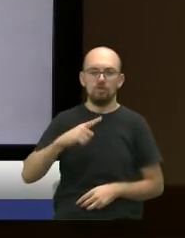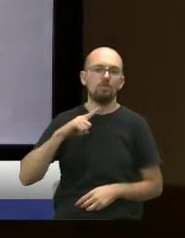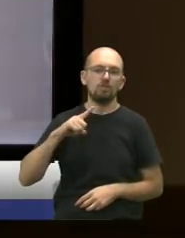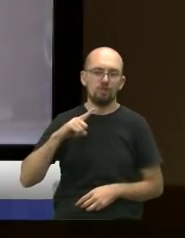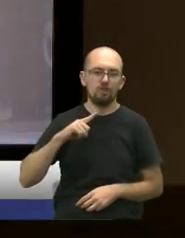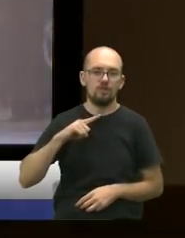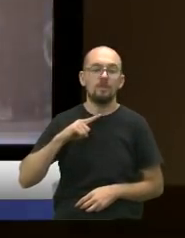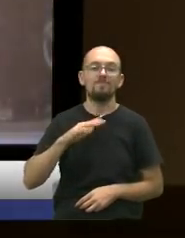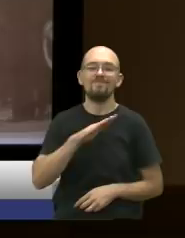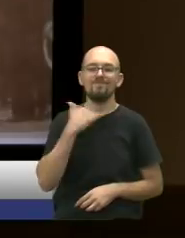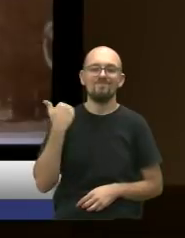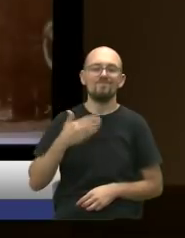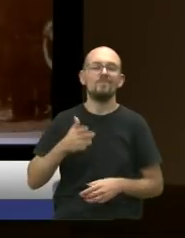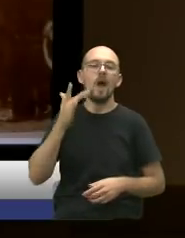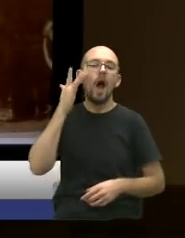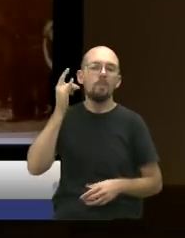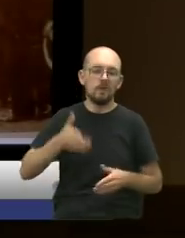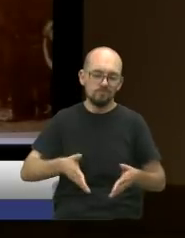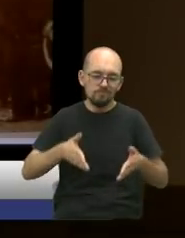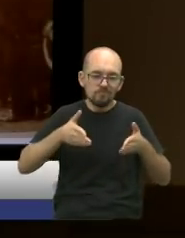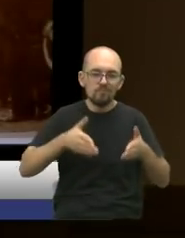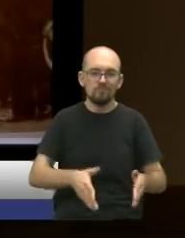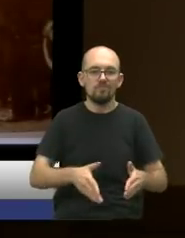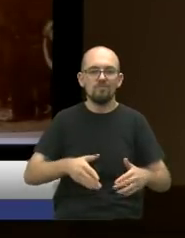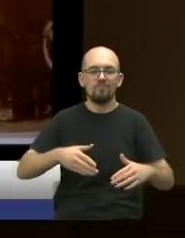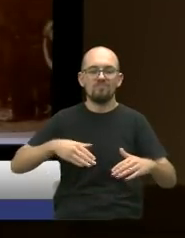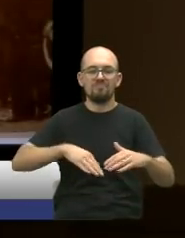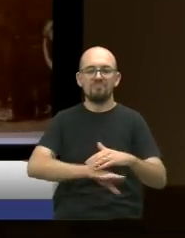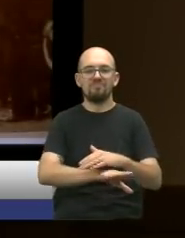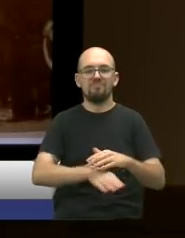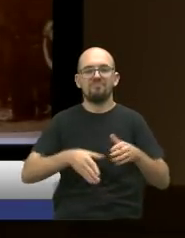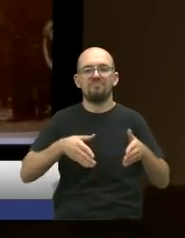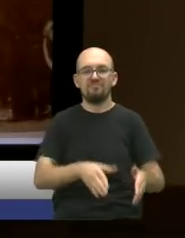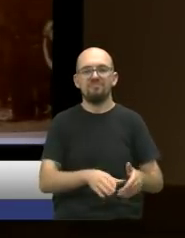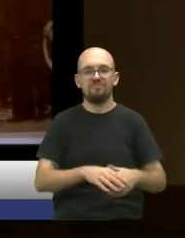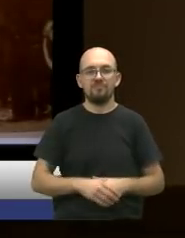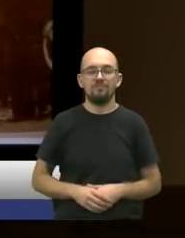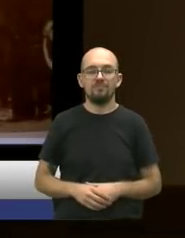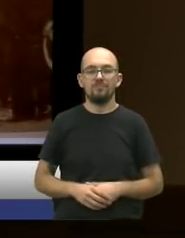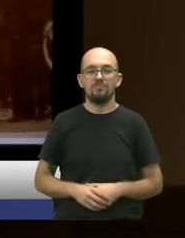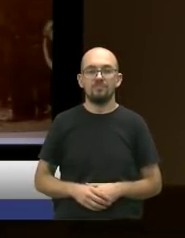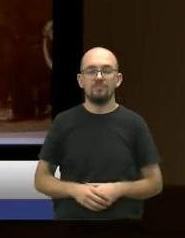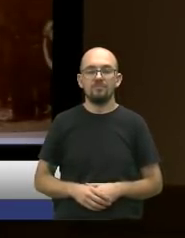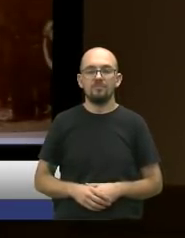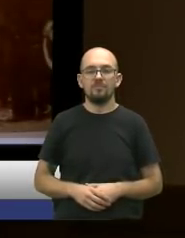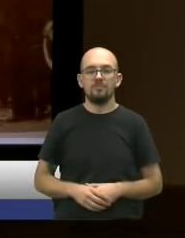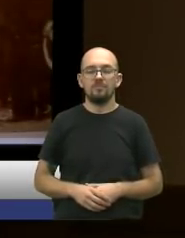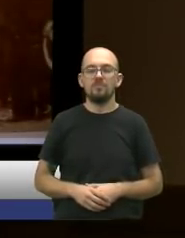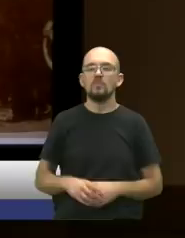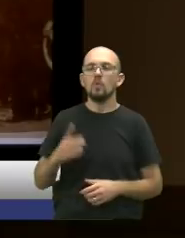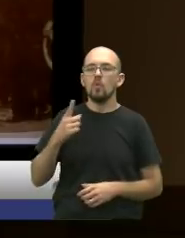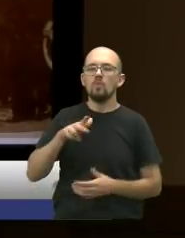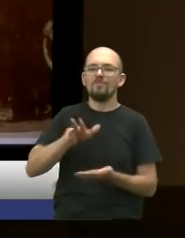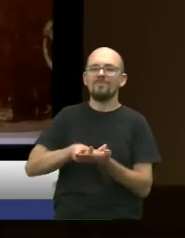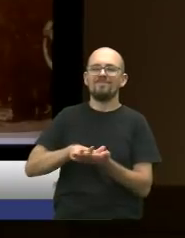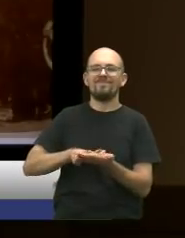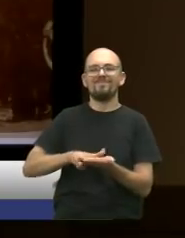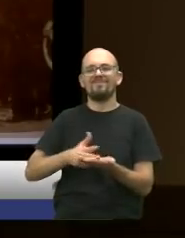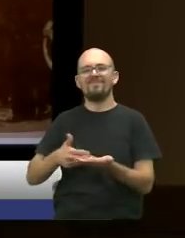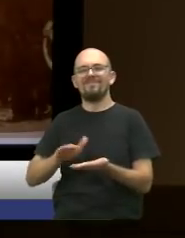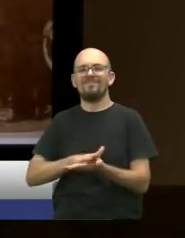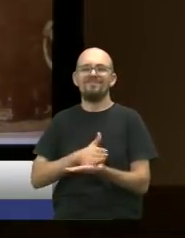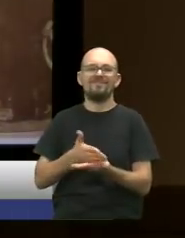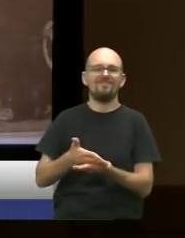Foram sepultados já no dia seguinte. Passando mal no hospital para morrer com tiros de fuzil, um garotinho de